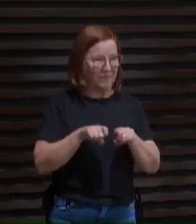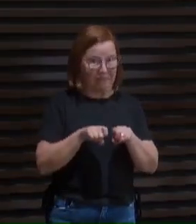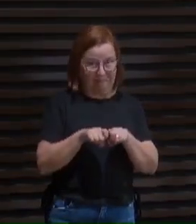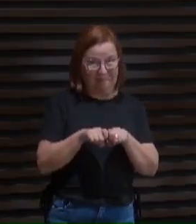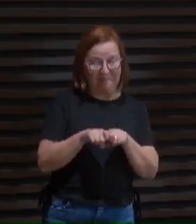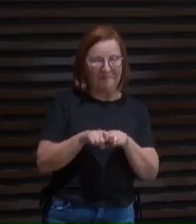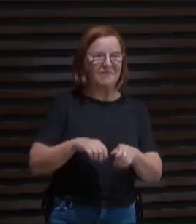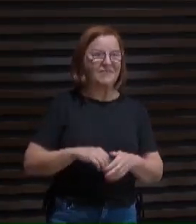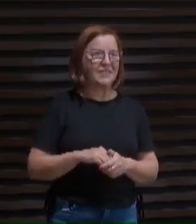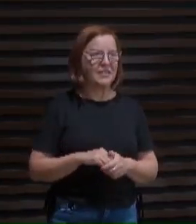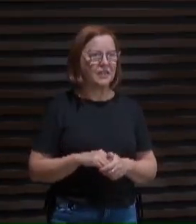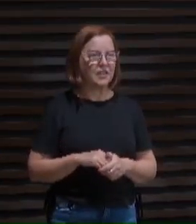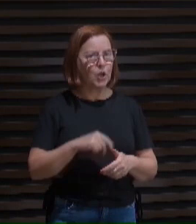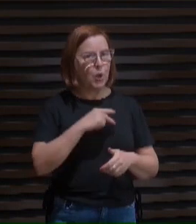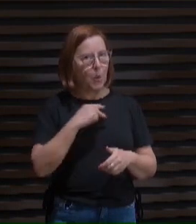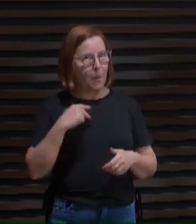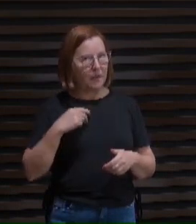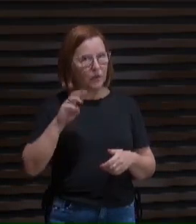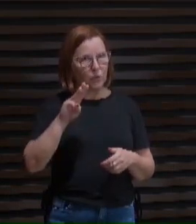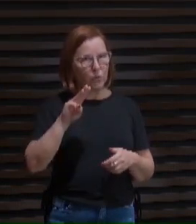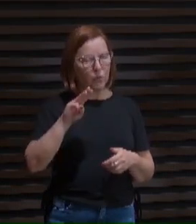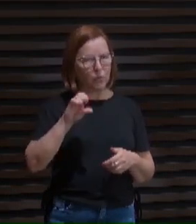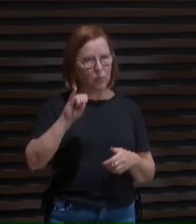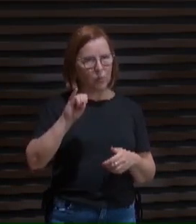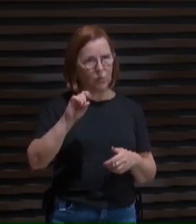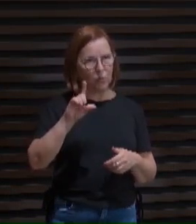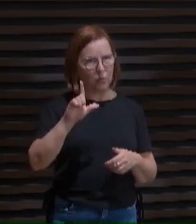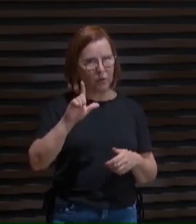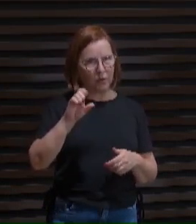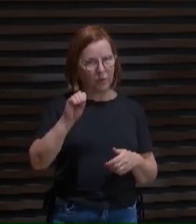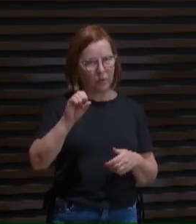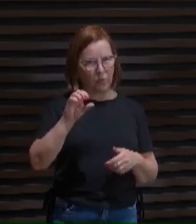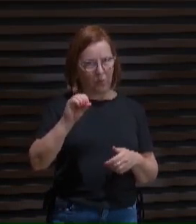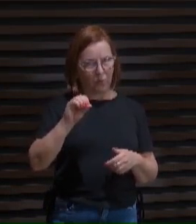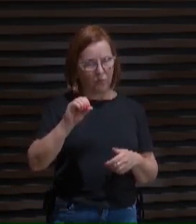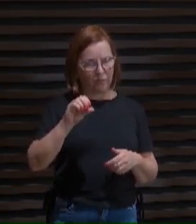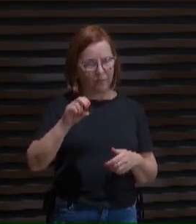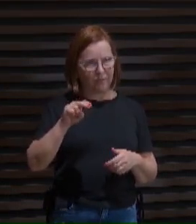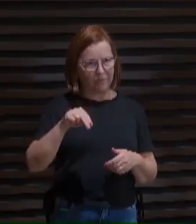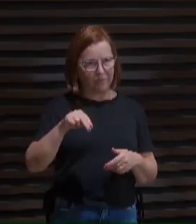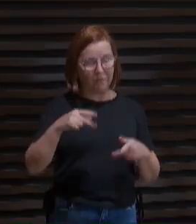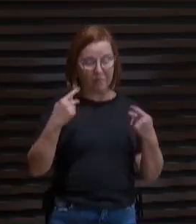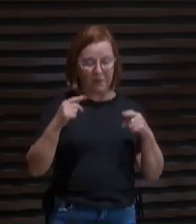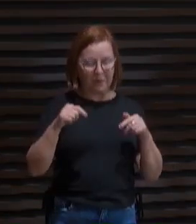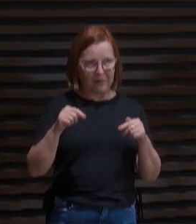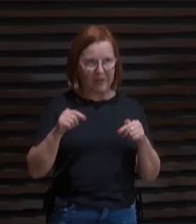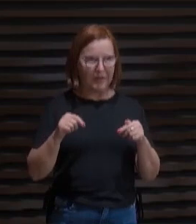O pastor Wilson Porte, ele esteve pregando acho que umas 2 semanas atrás aqui, nós tivemos aula com